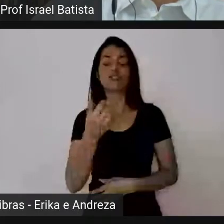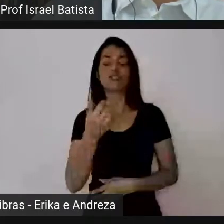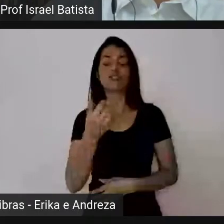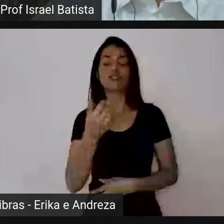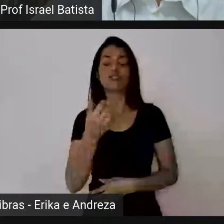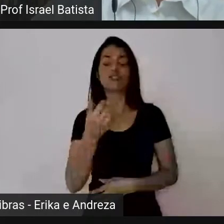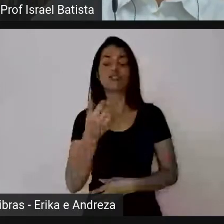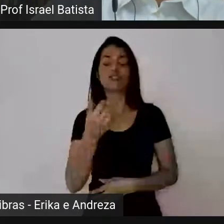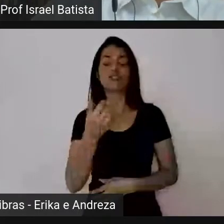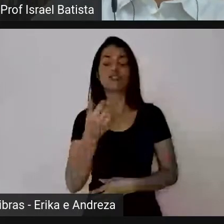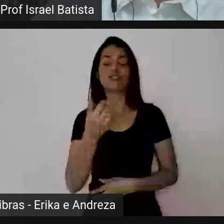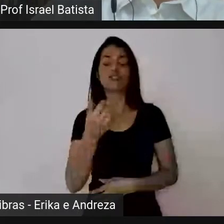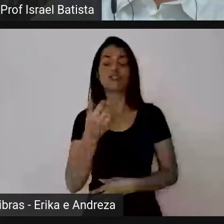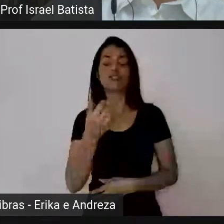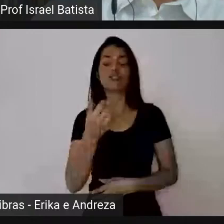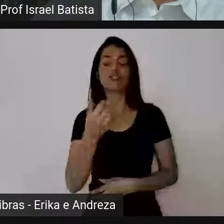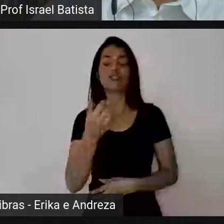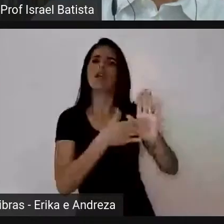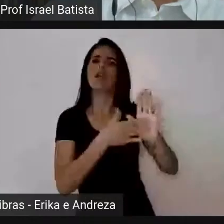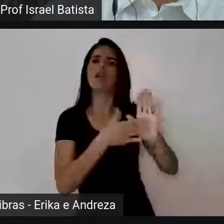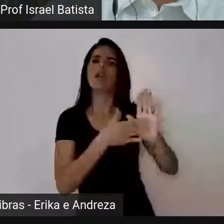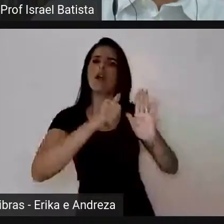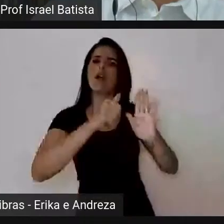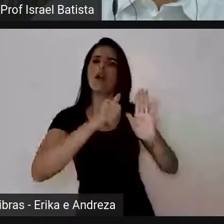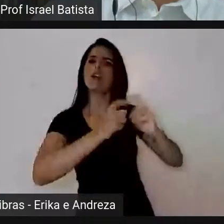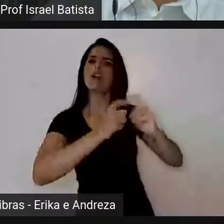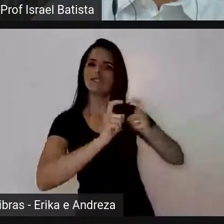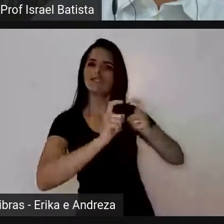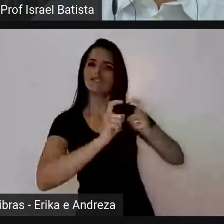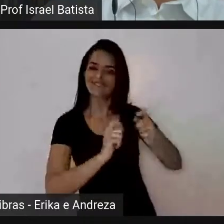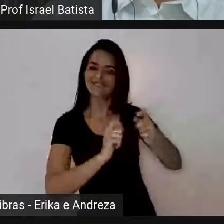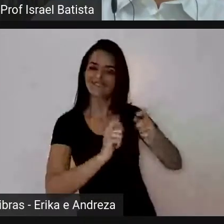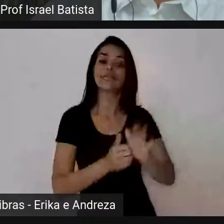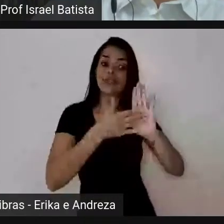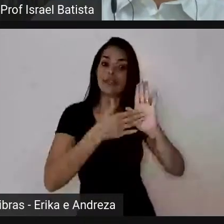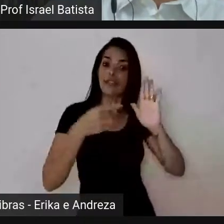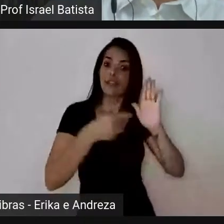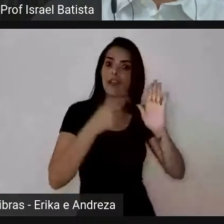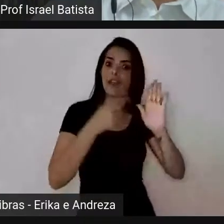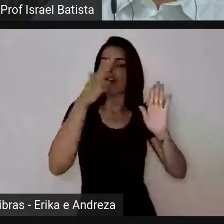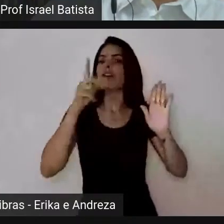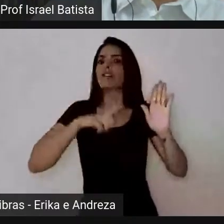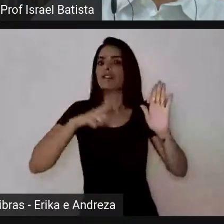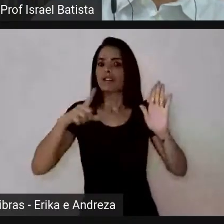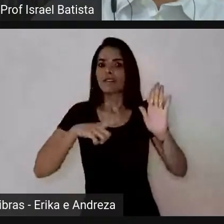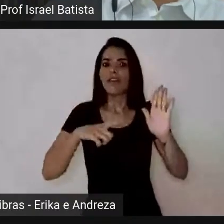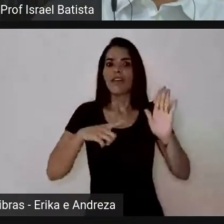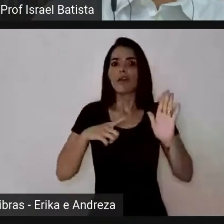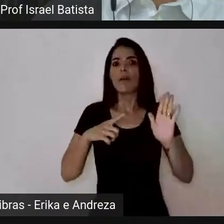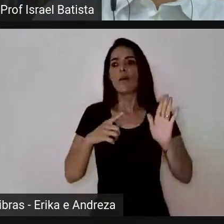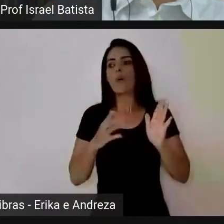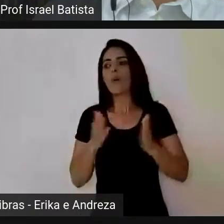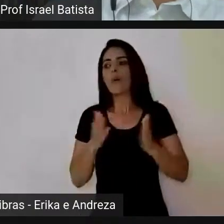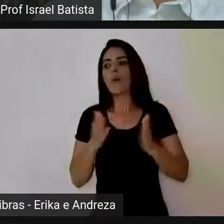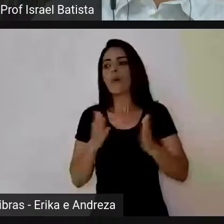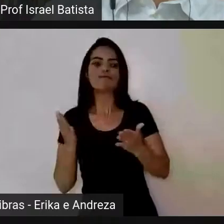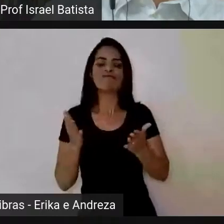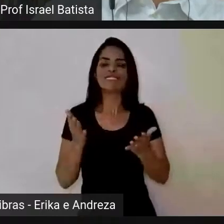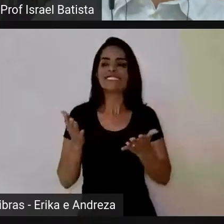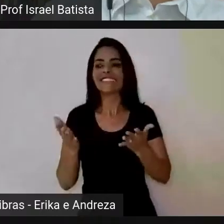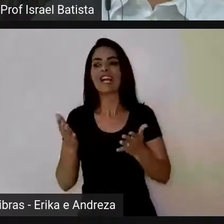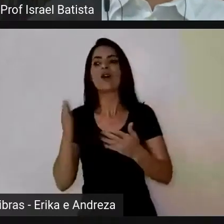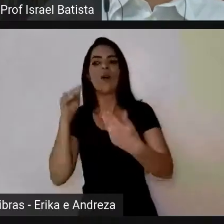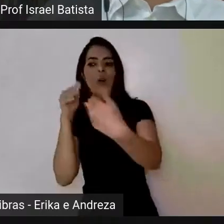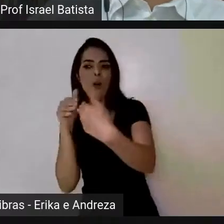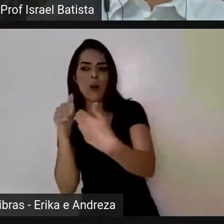da Reforma Administrativa. E é uma matéria que, obviamente, desperta paixões, né? Tanto em um sentido quanto no outro,